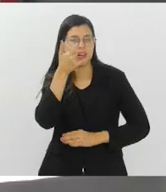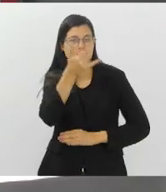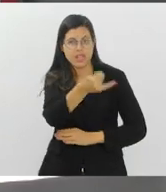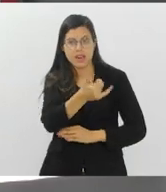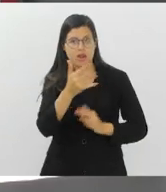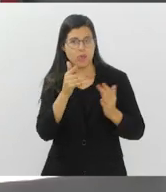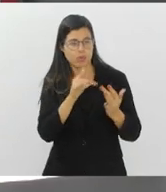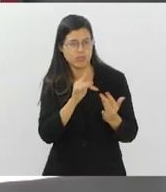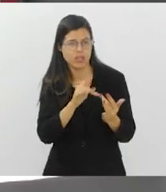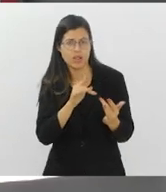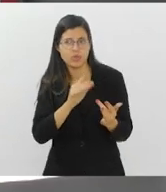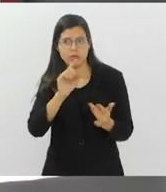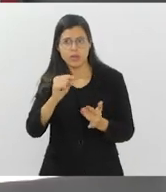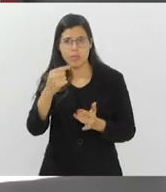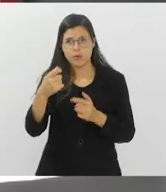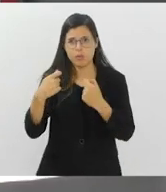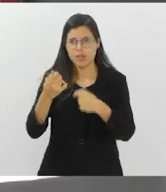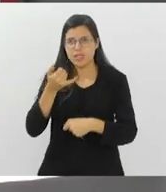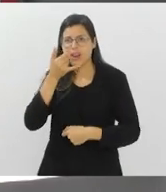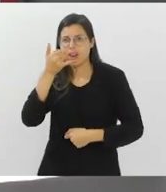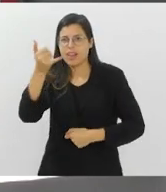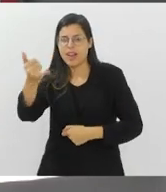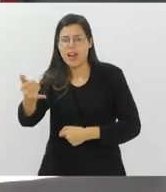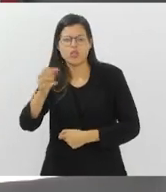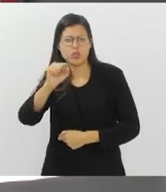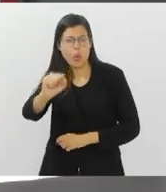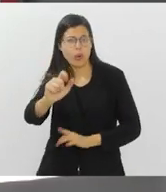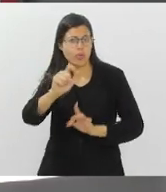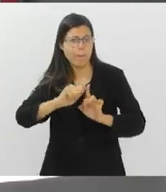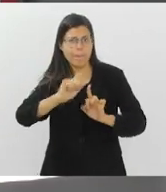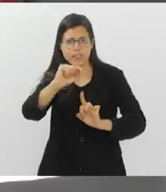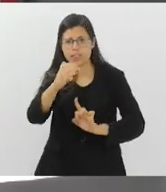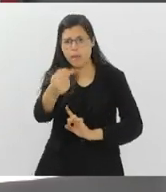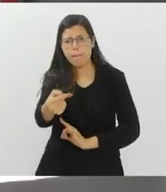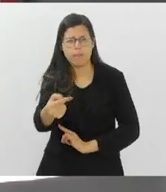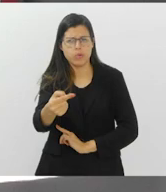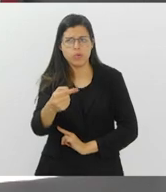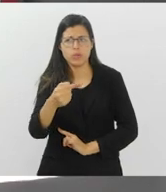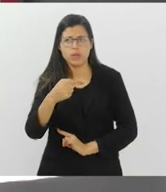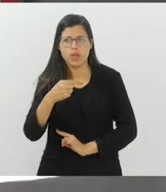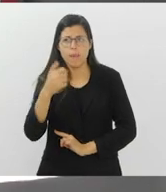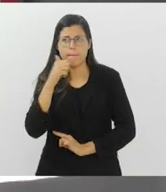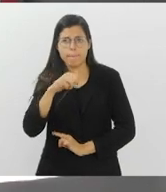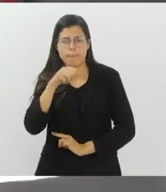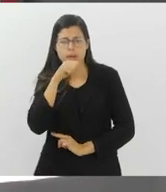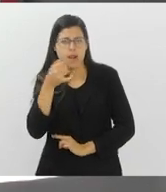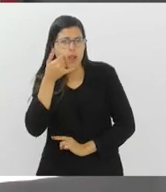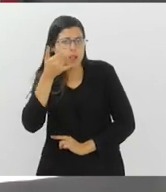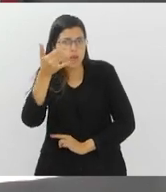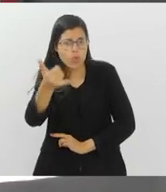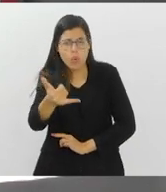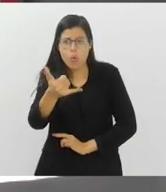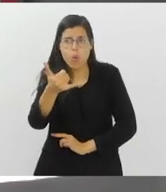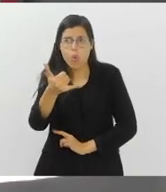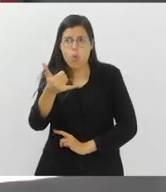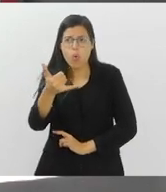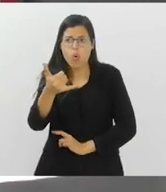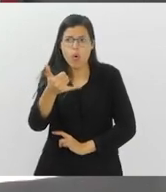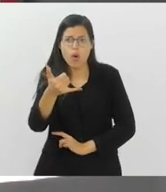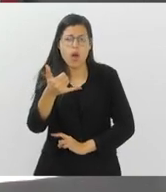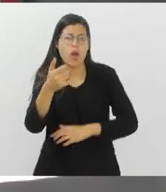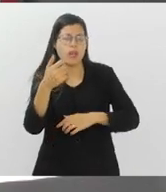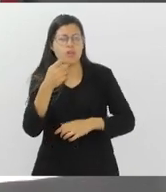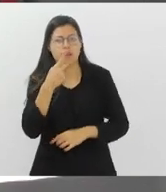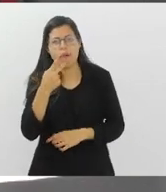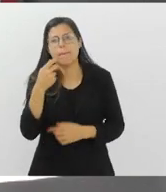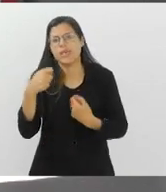e depois precisa ligar depois de 8 meses. Tem um caso aqui que mãe ligou depois de 8 meses e a senhora tem que esperar,